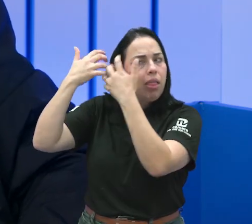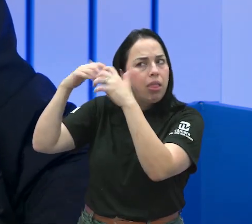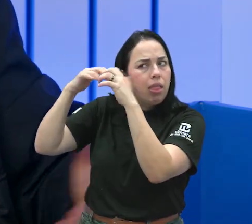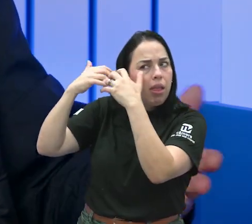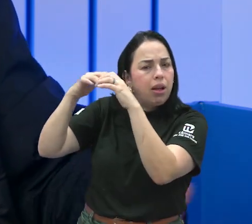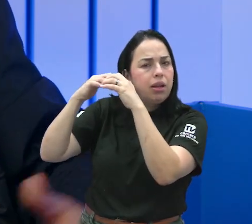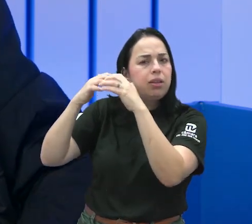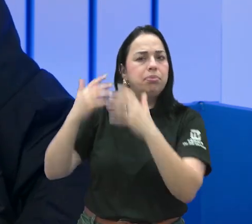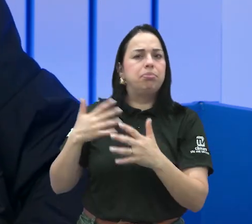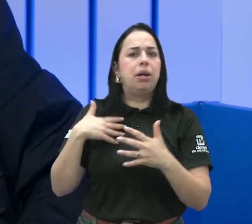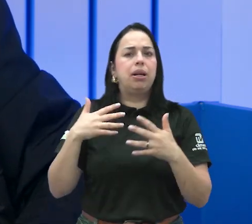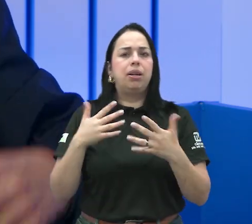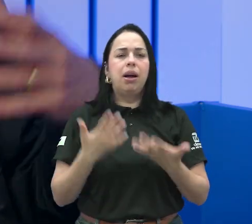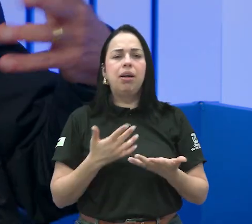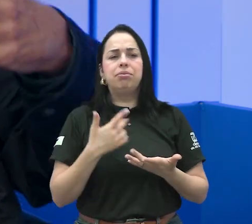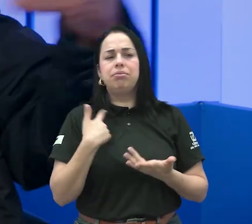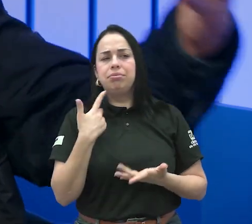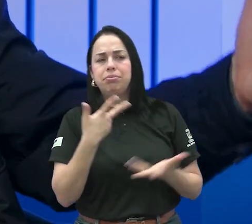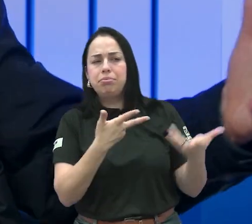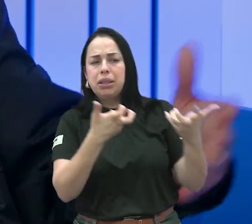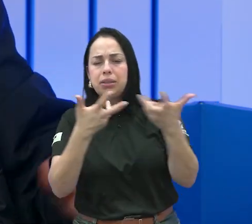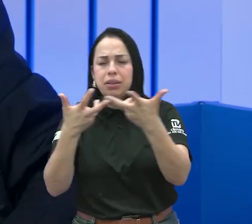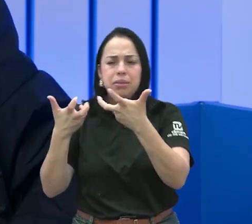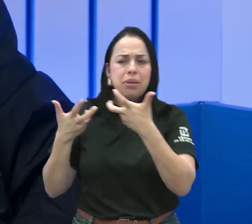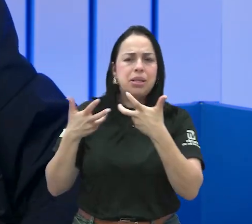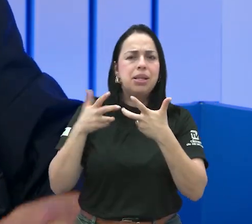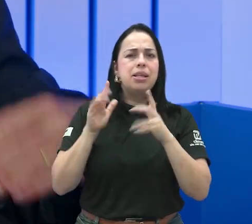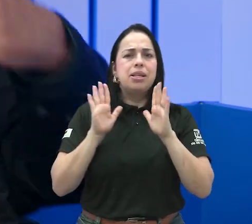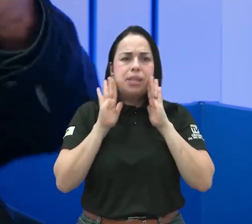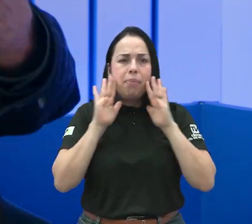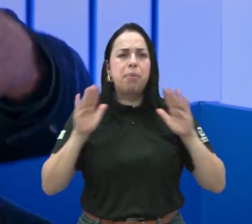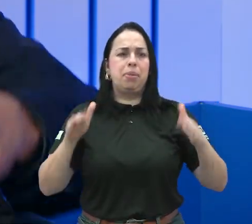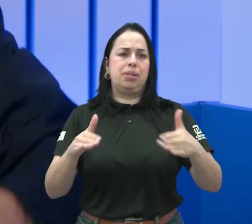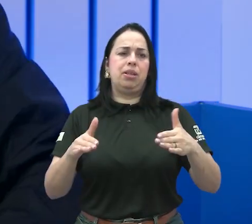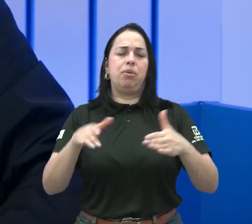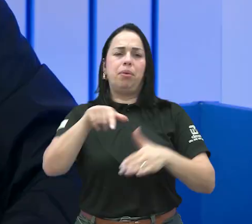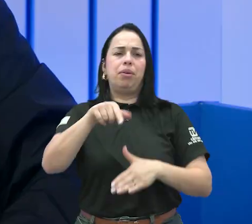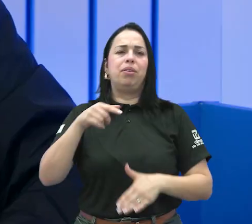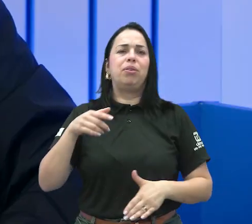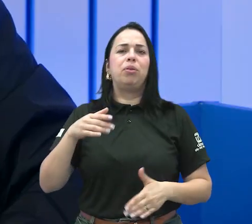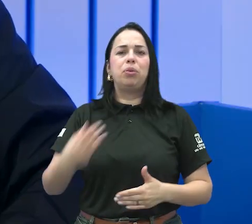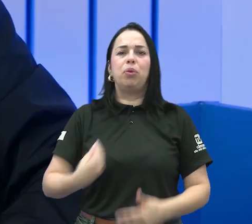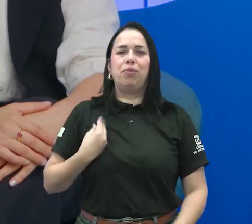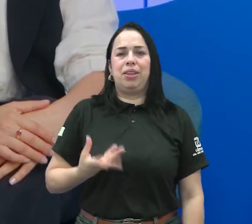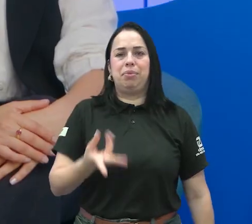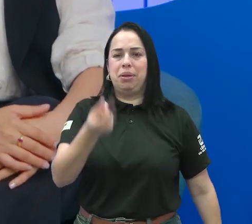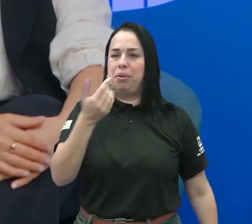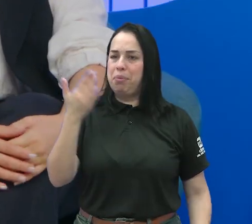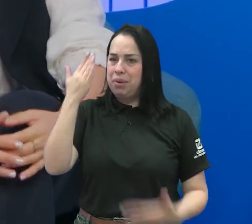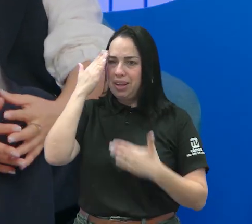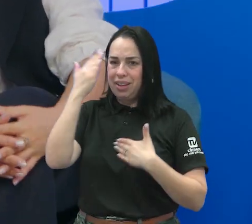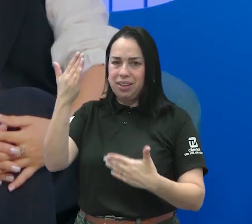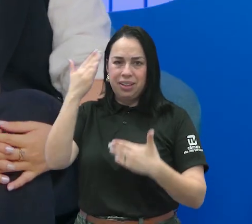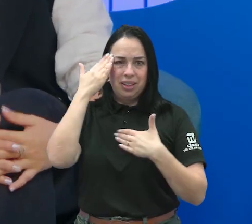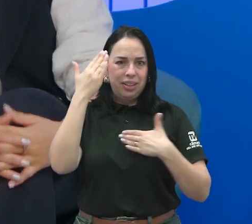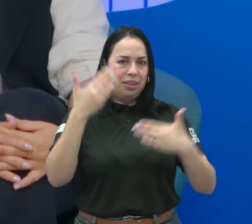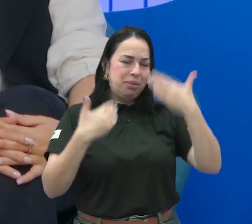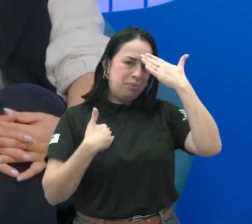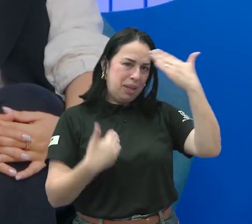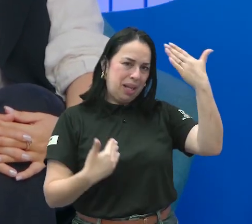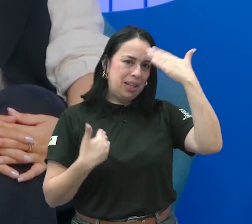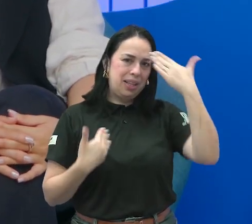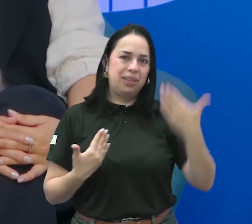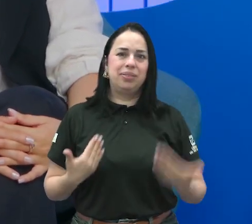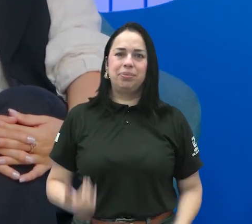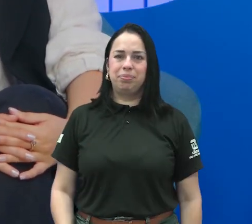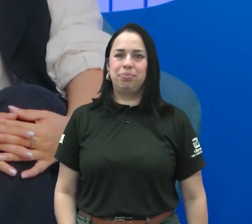a população de São José, a olhar mais criticamente para a sociedade, visando sempre o bem dela. Perfeito. Perfeito, obrigada. Obrigado, até uma